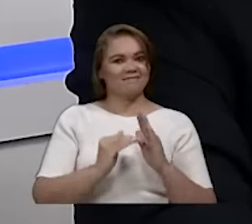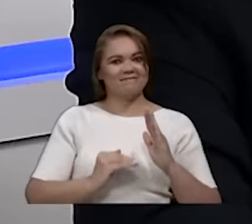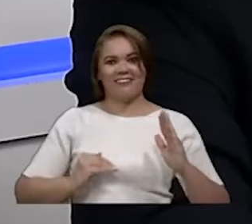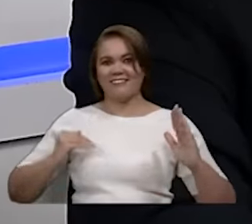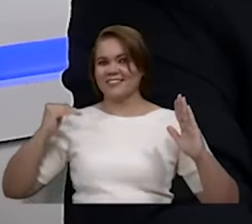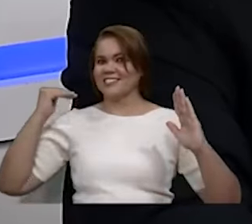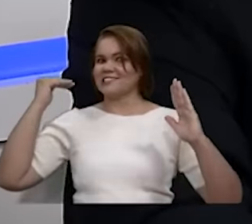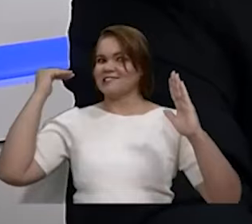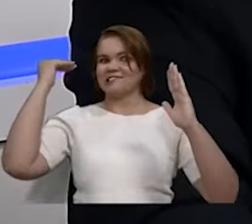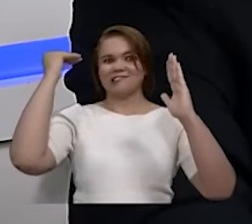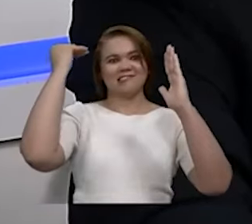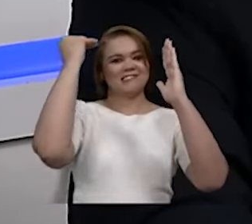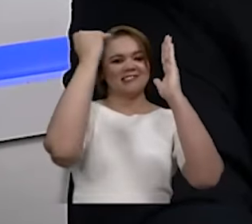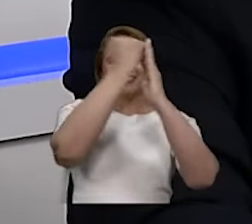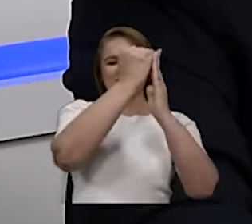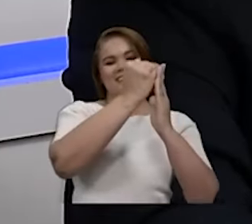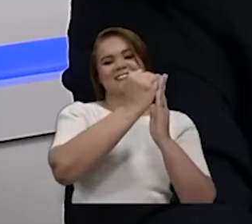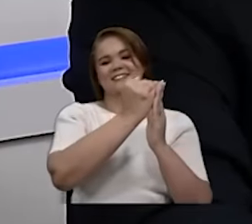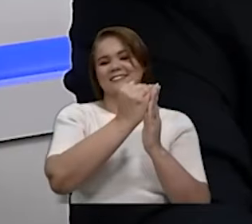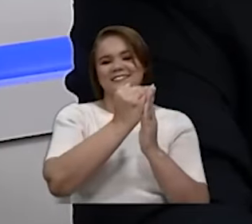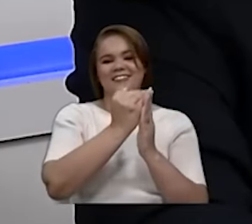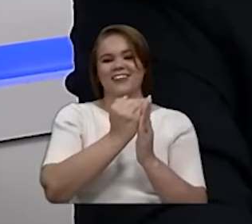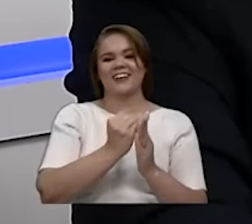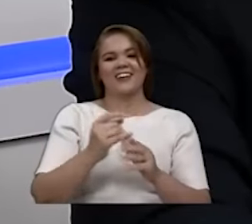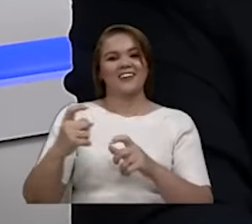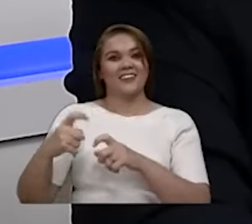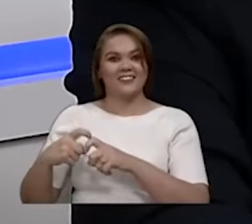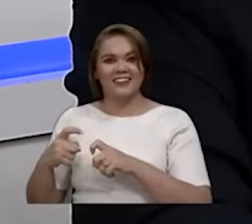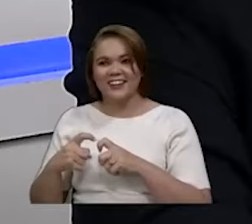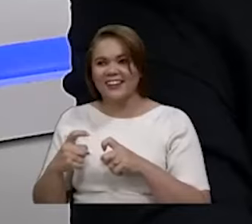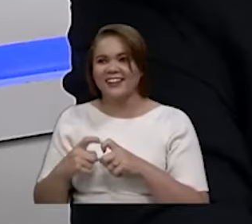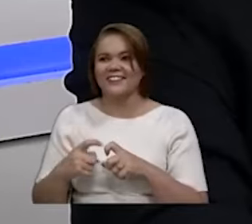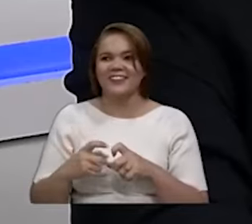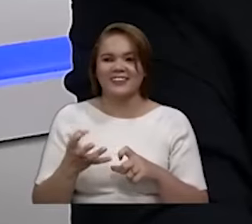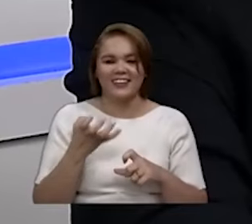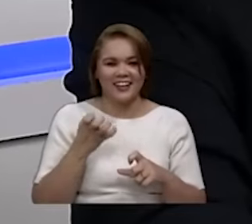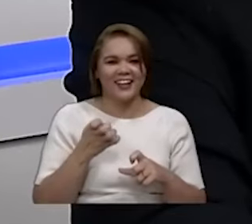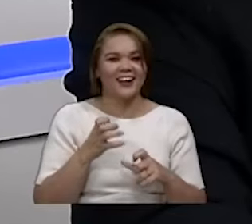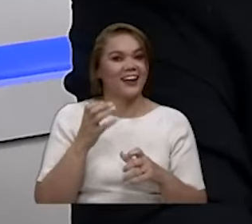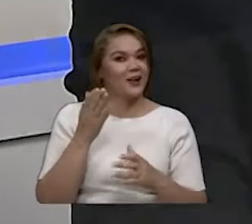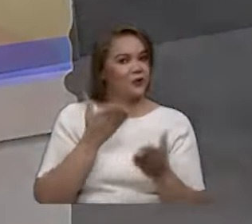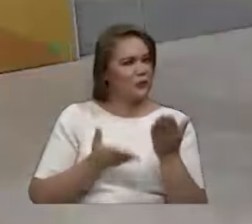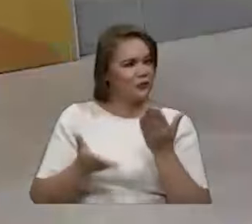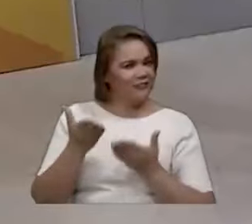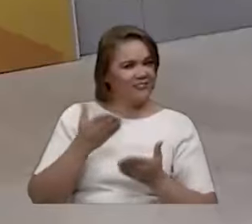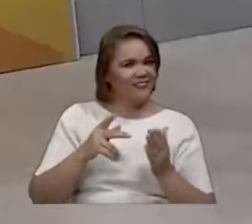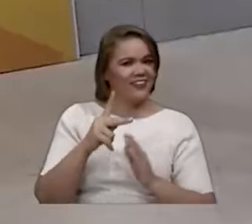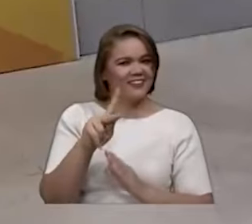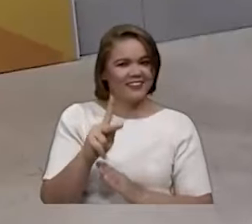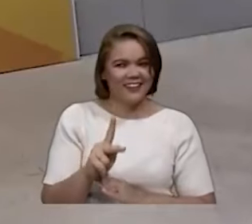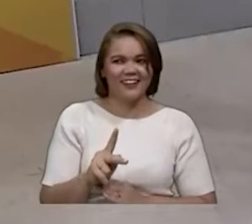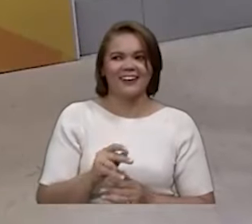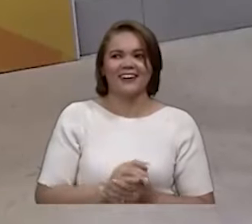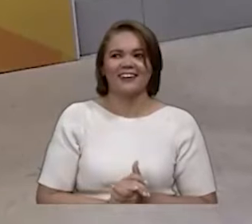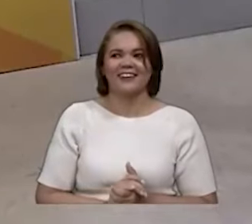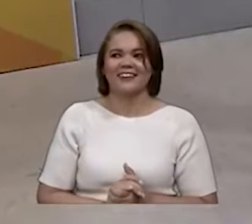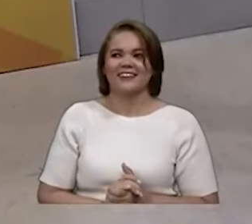Audiência! O que vai ter de médico entrando em contato aqui com a Ninguém gente? Ninguém escapa